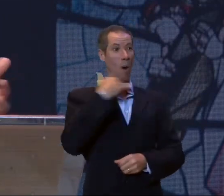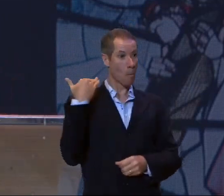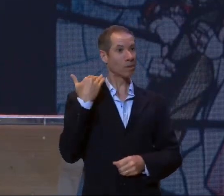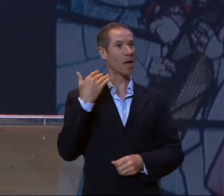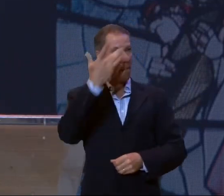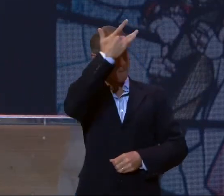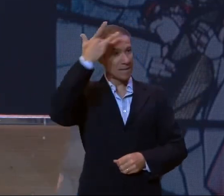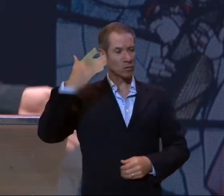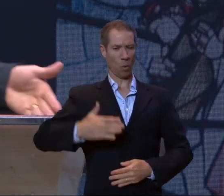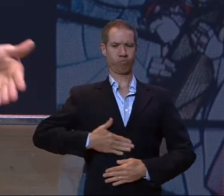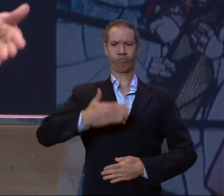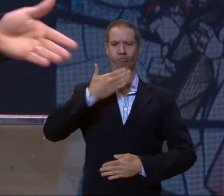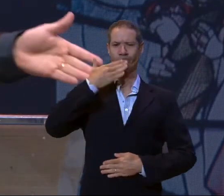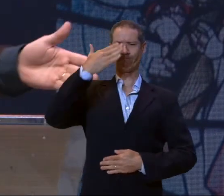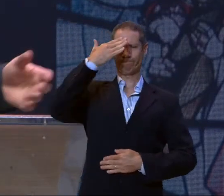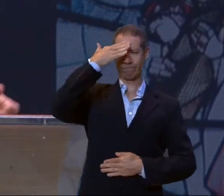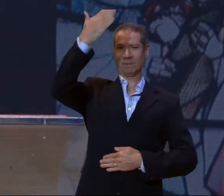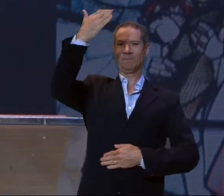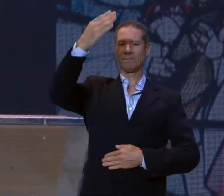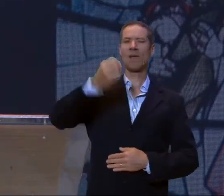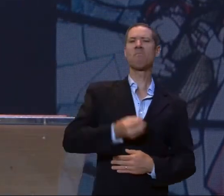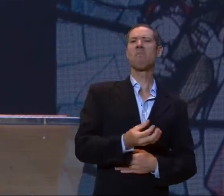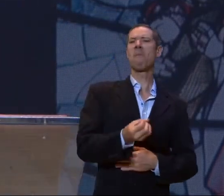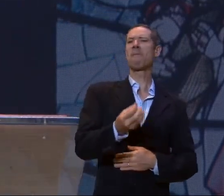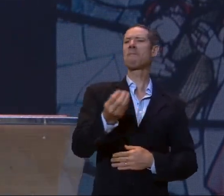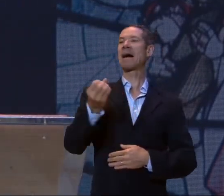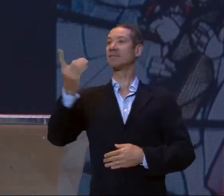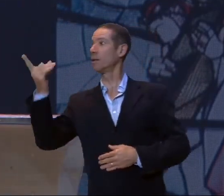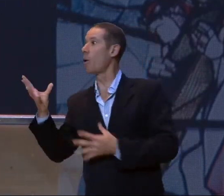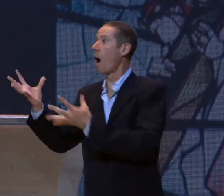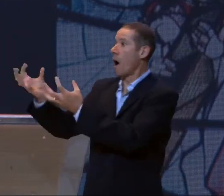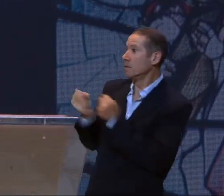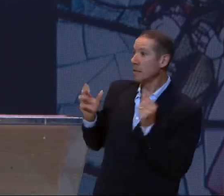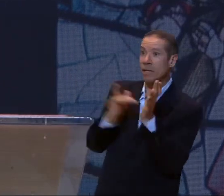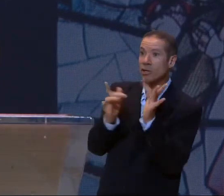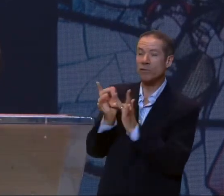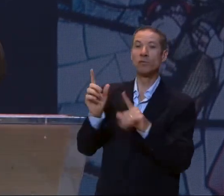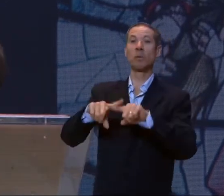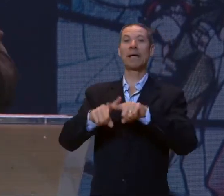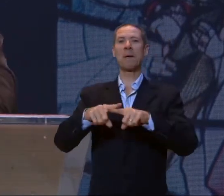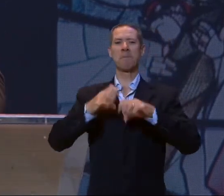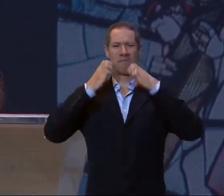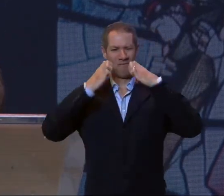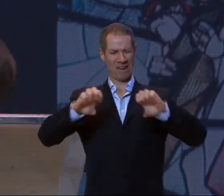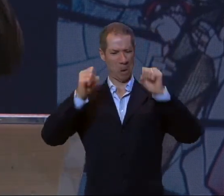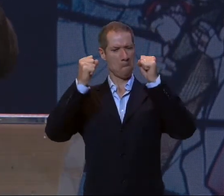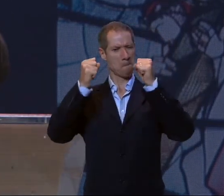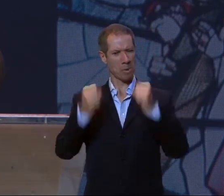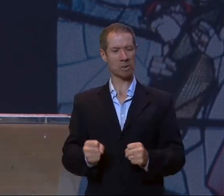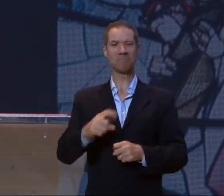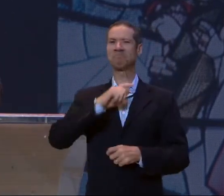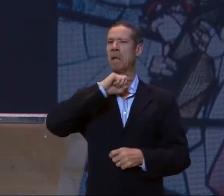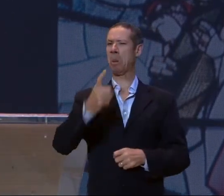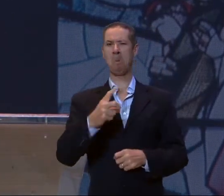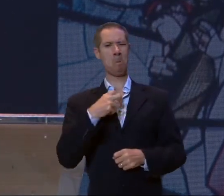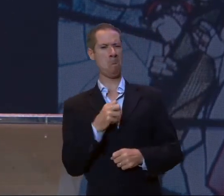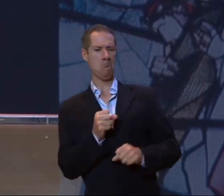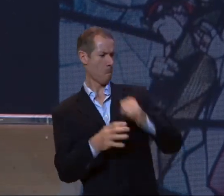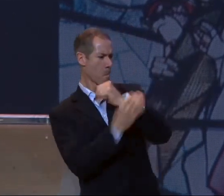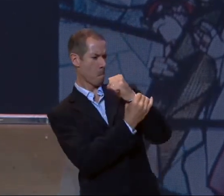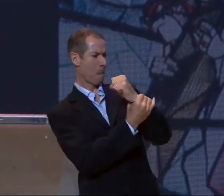muçulmanos, pessoas que vêm para fazer um passeio turístico se convertem, porque o Evangelho é poderoso, ninguém pode